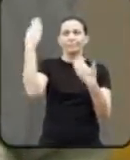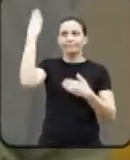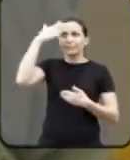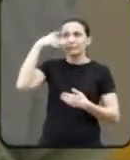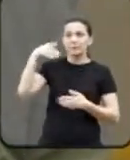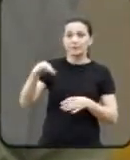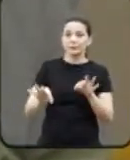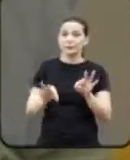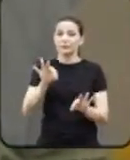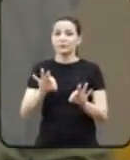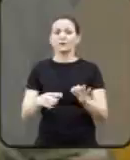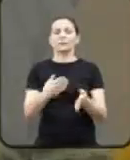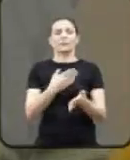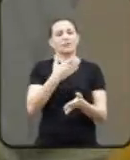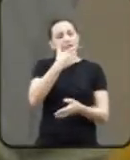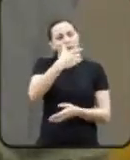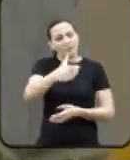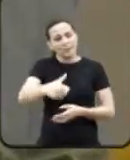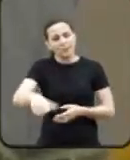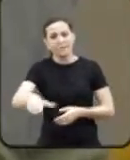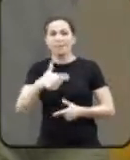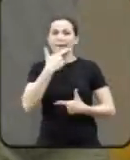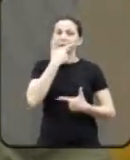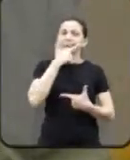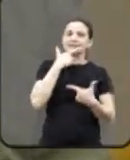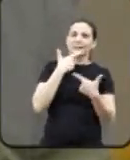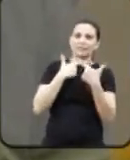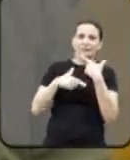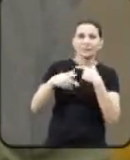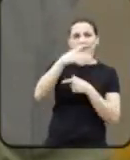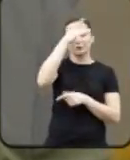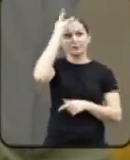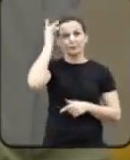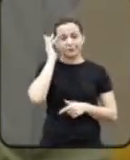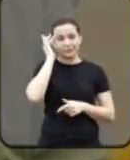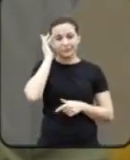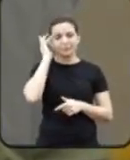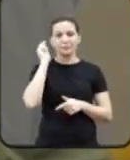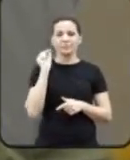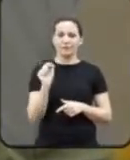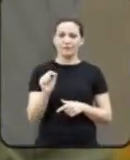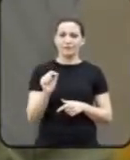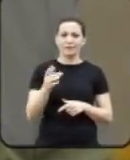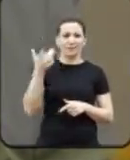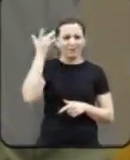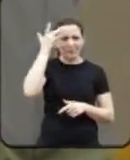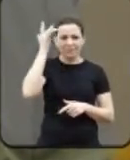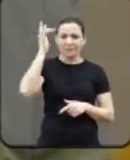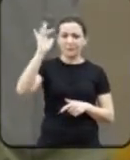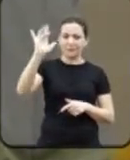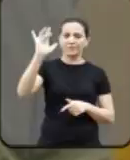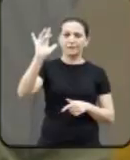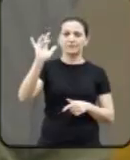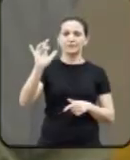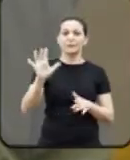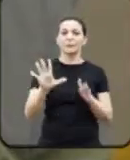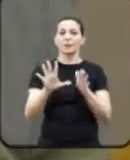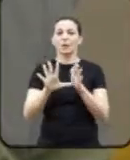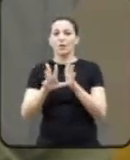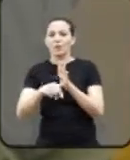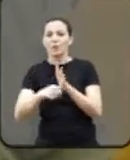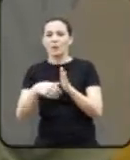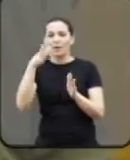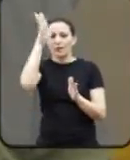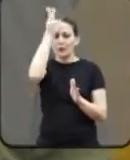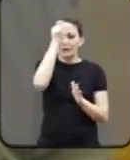provado na justiça e continua dando risada na cara de todo mundo. Então, o maior absurdo, né? O que rouba galinha